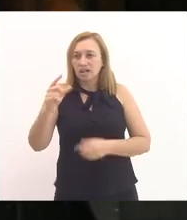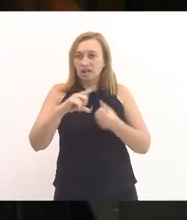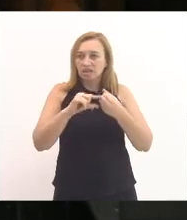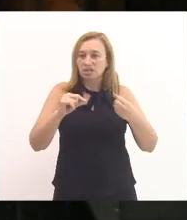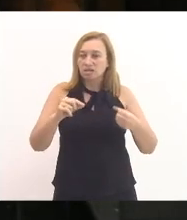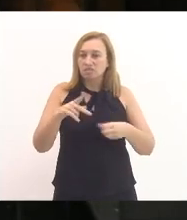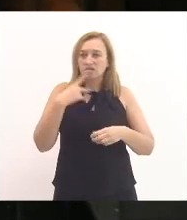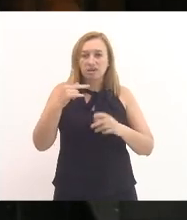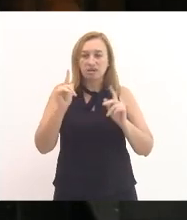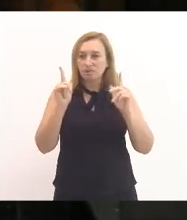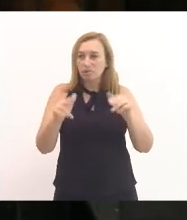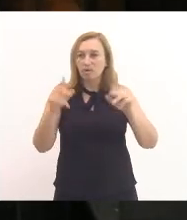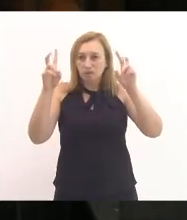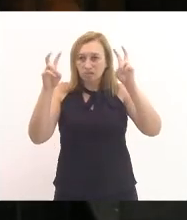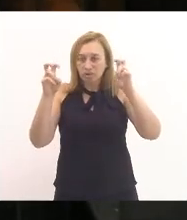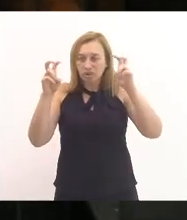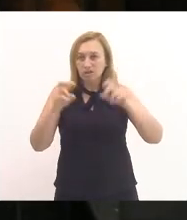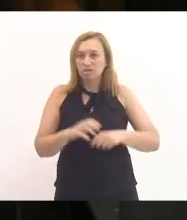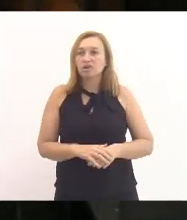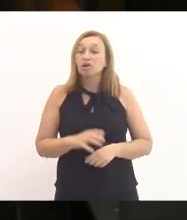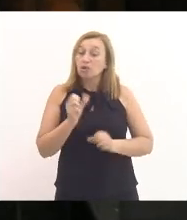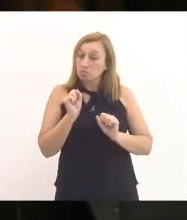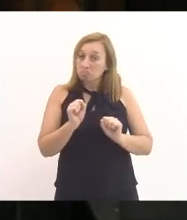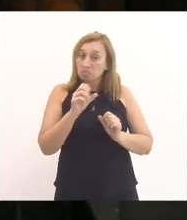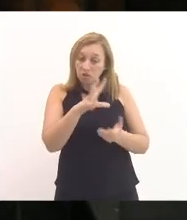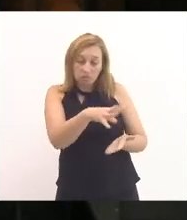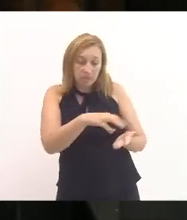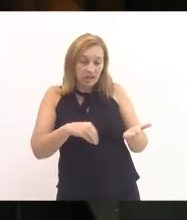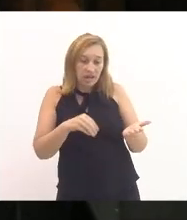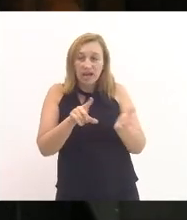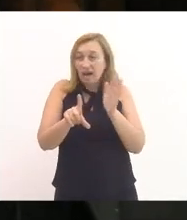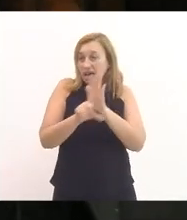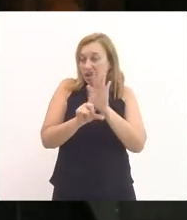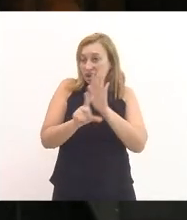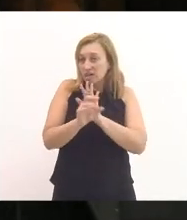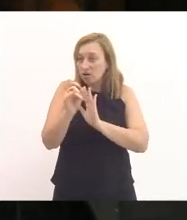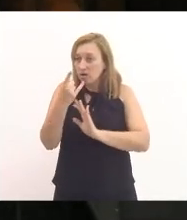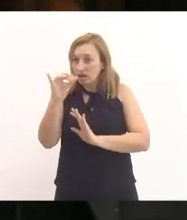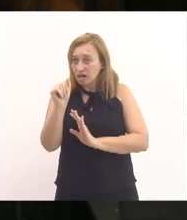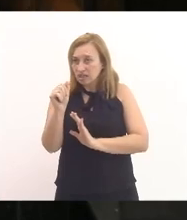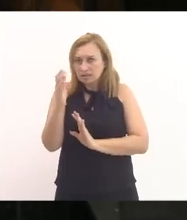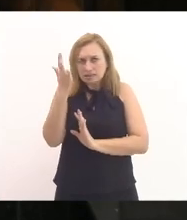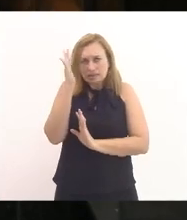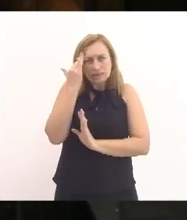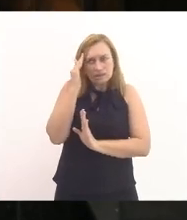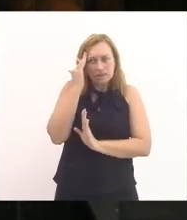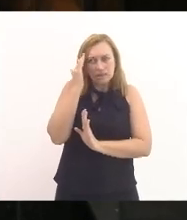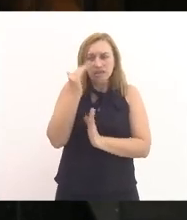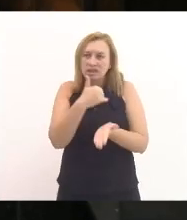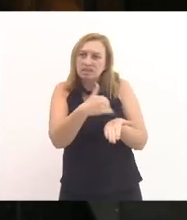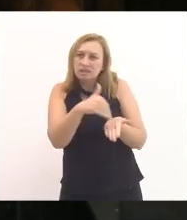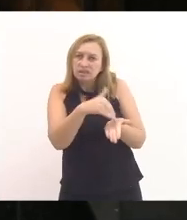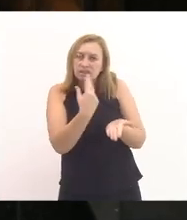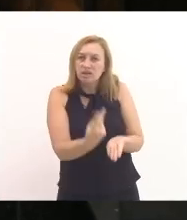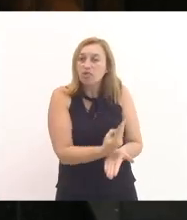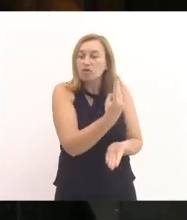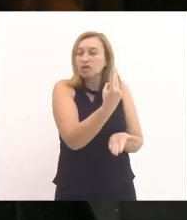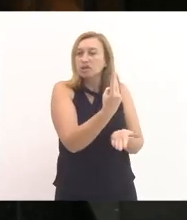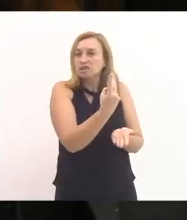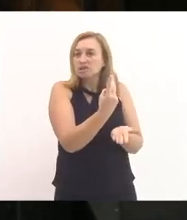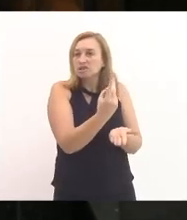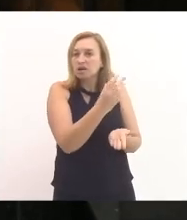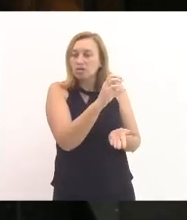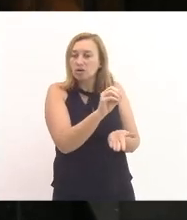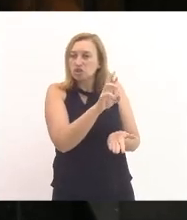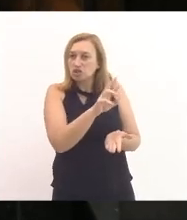parte correcional um desavisado pode pegar a lei orgânica entender que a secretaria está privilegiando a